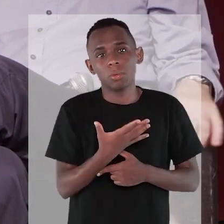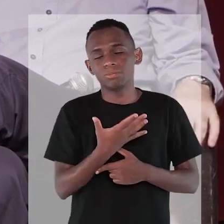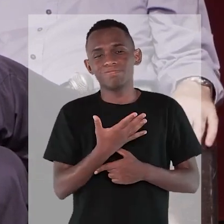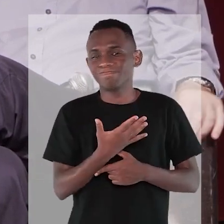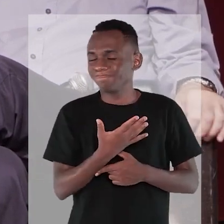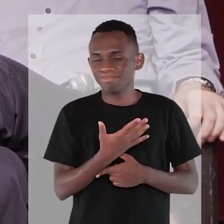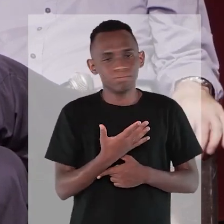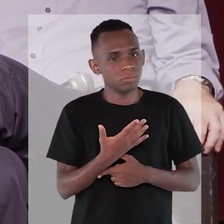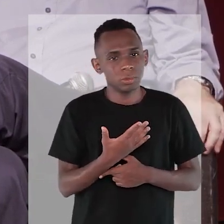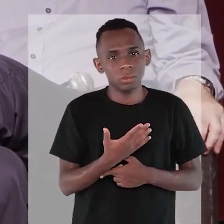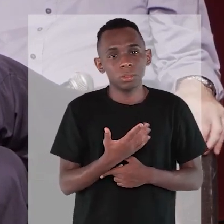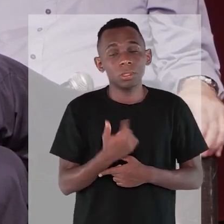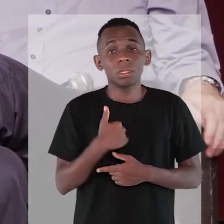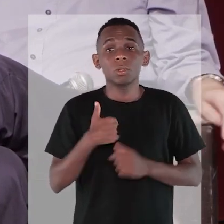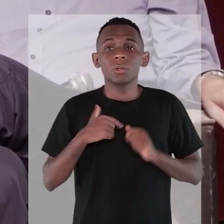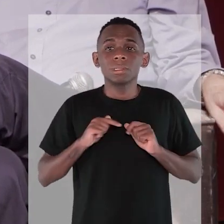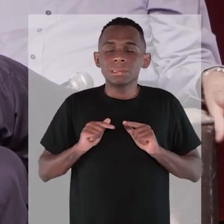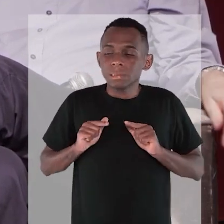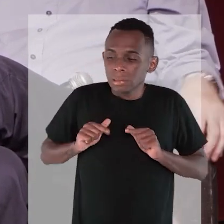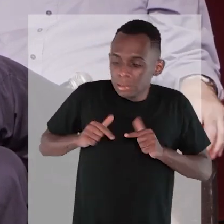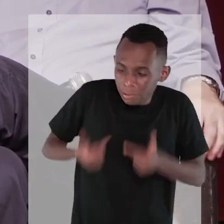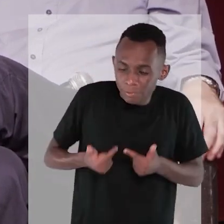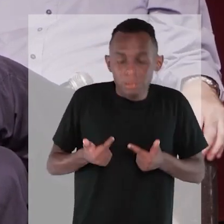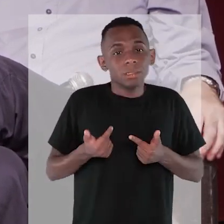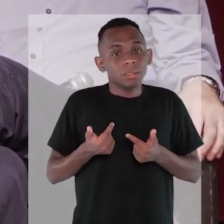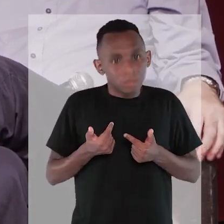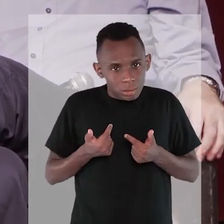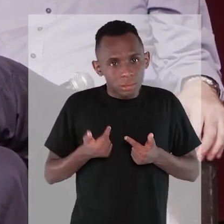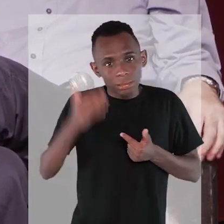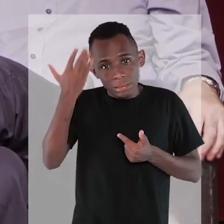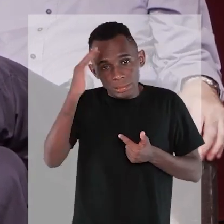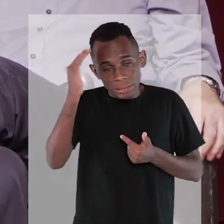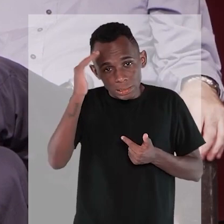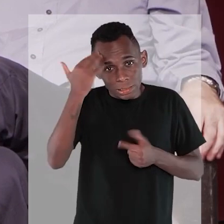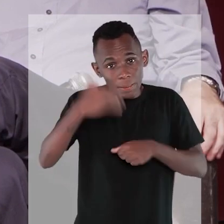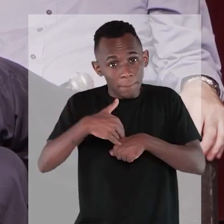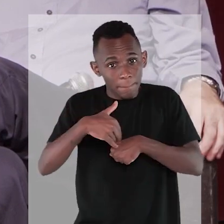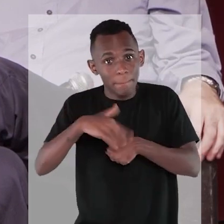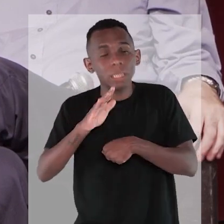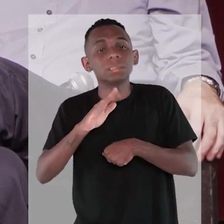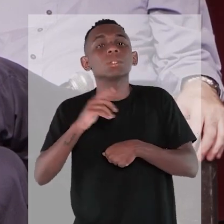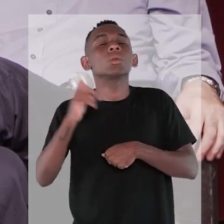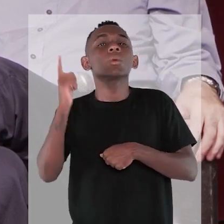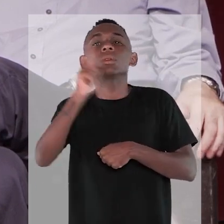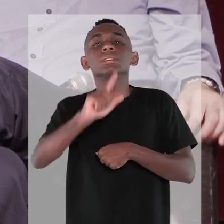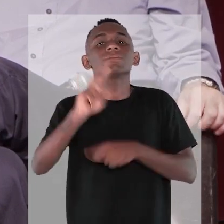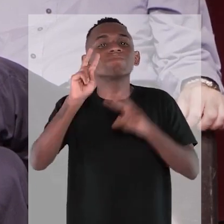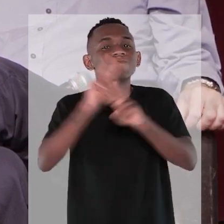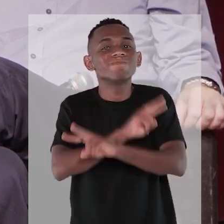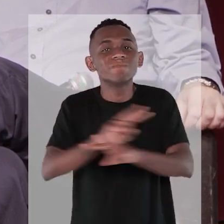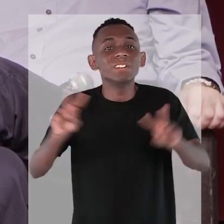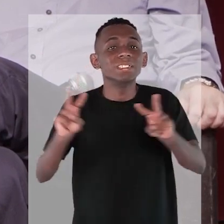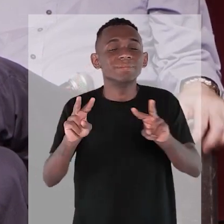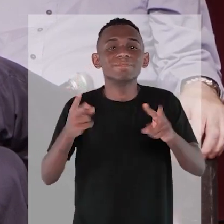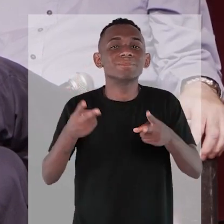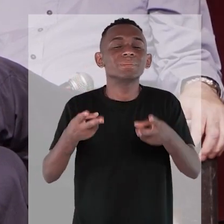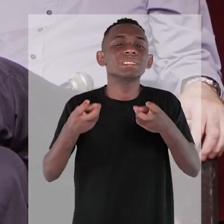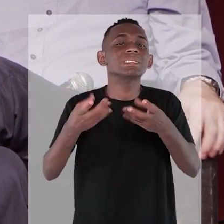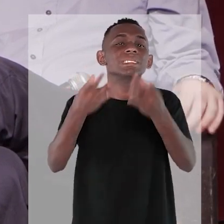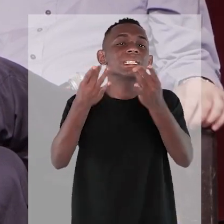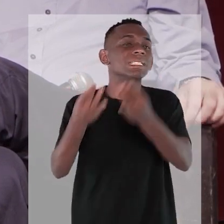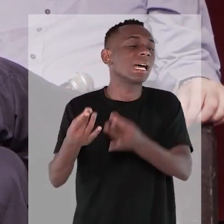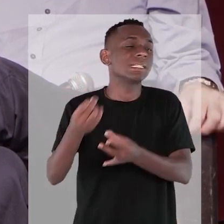não até fazendo um esforço, tentando ser o mais compreensível possível, mas eu não consigo ver nada. As poucas boas coisas